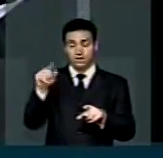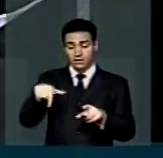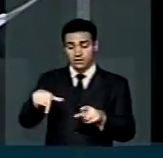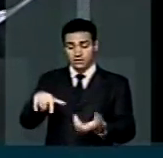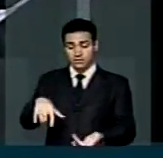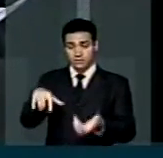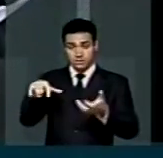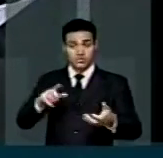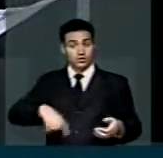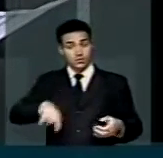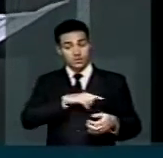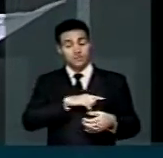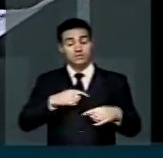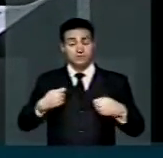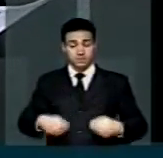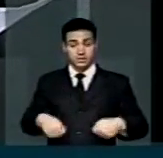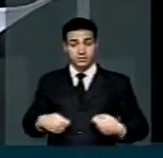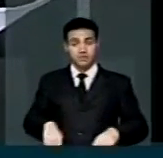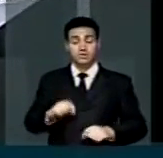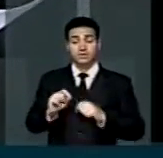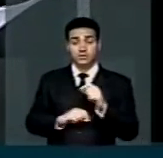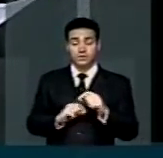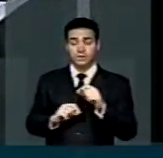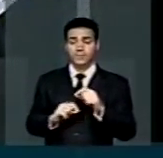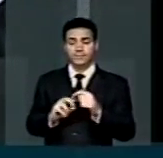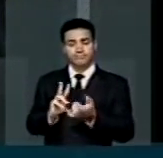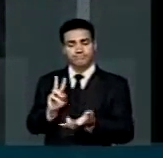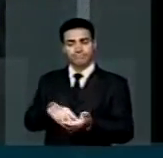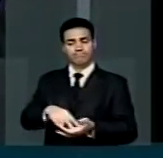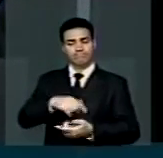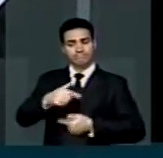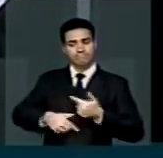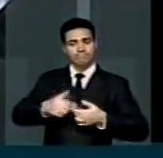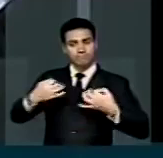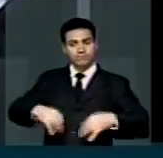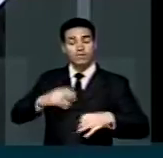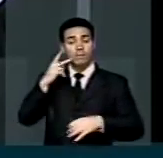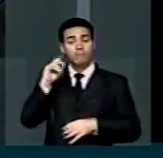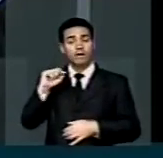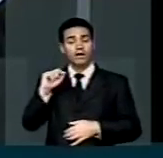Senado, nós precisamos ter essa pauta proativa, a fim de nós